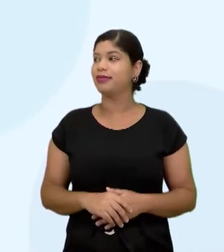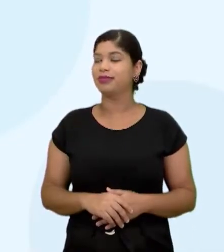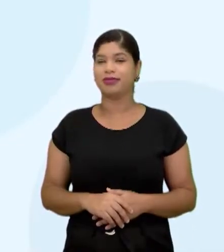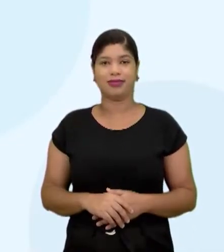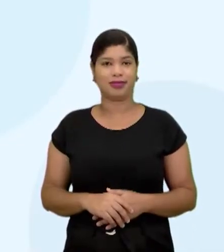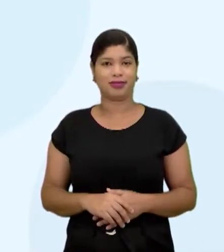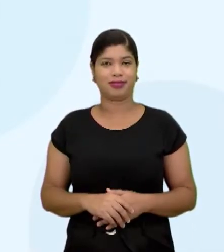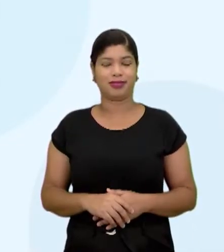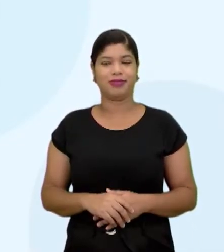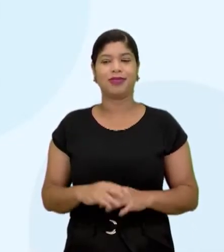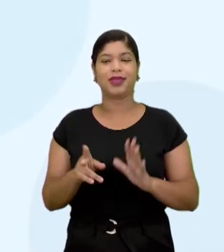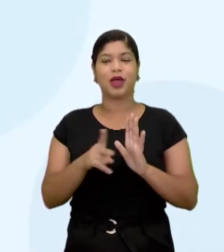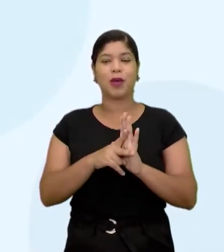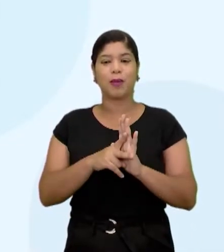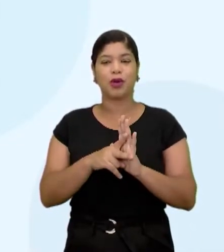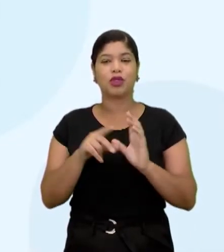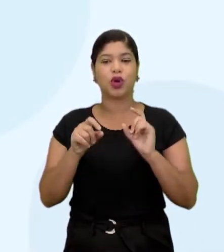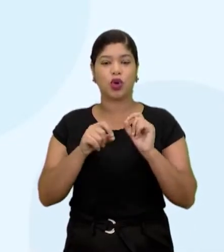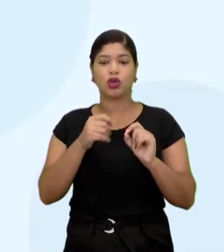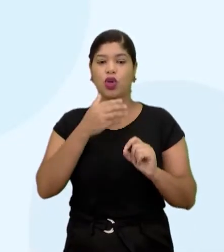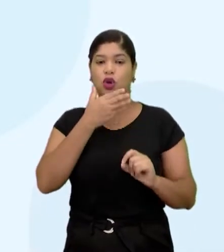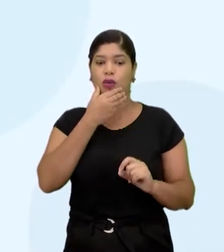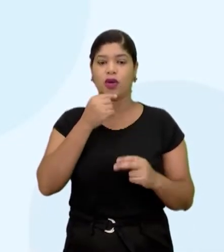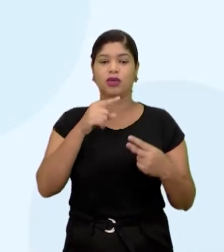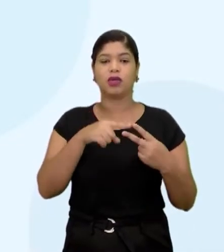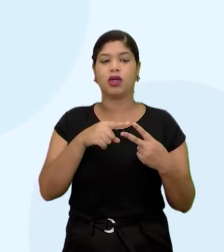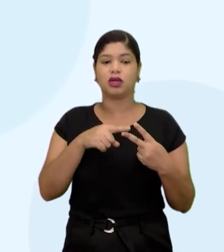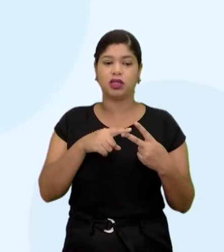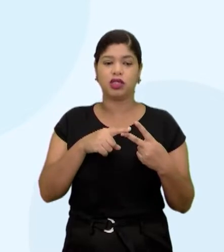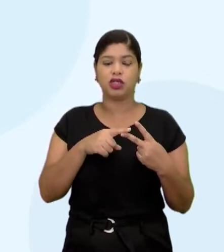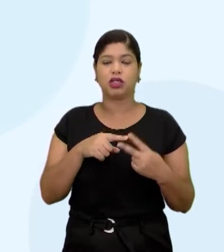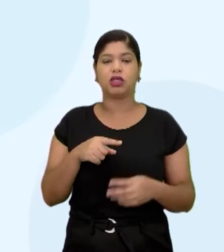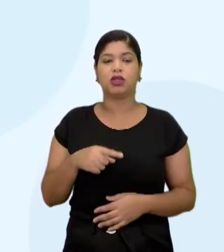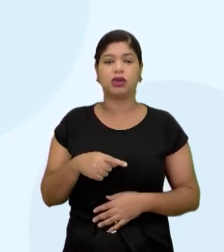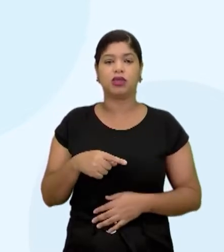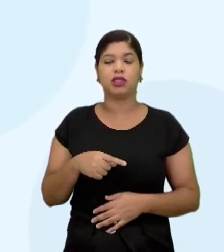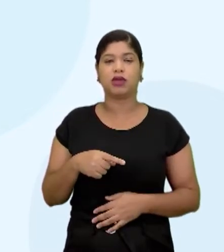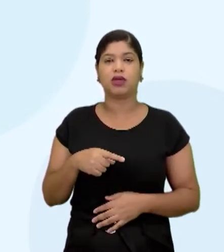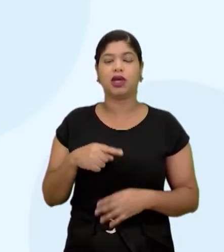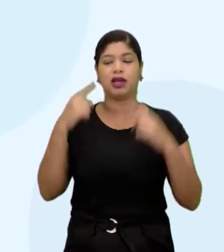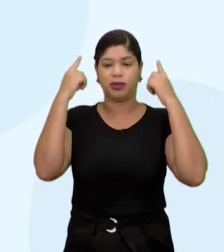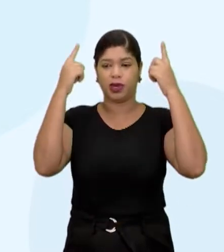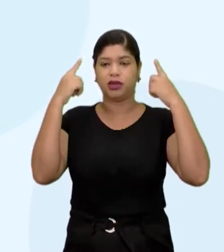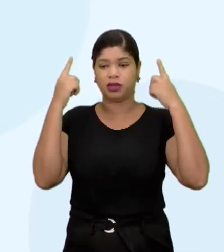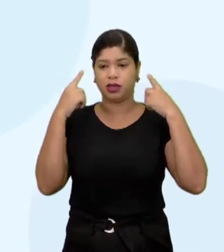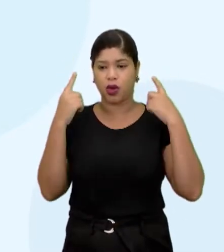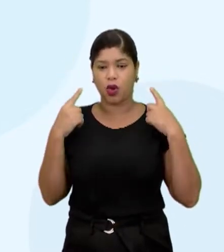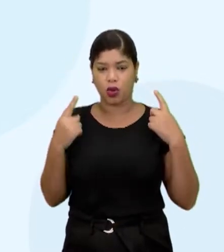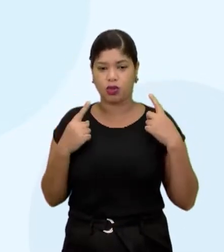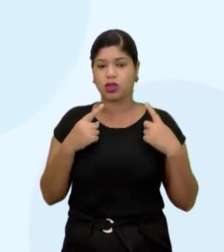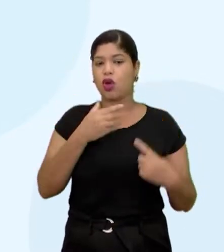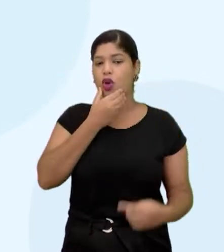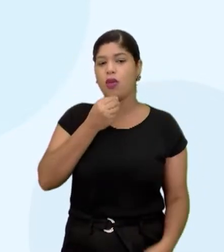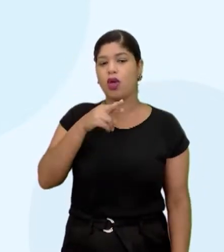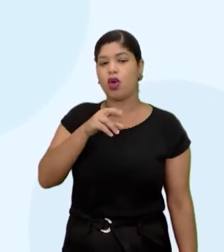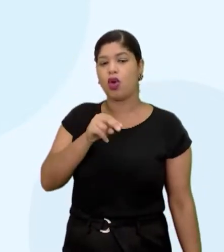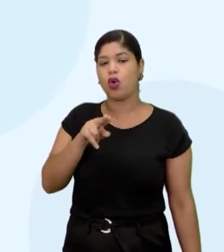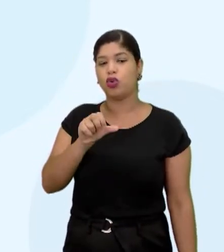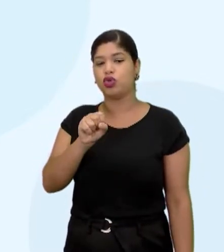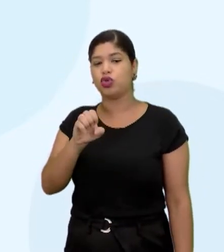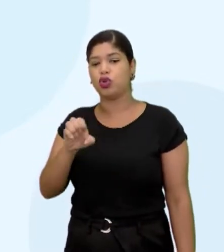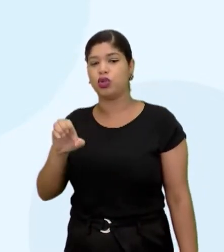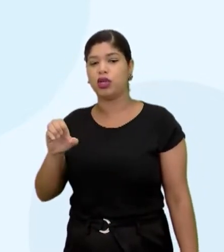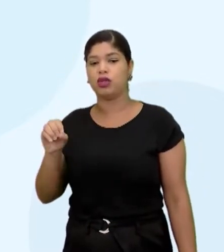cronológica né primeiro o inglês O Thomas Hobbes percebam lá que ele nasceu já no finalzinho do século